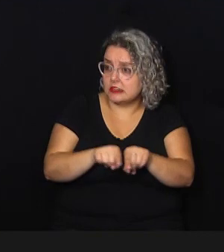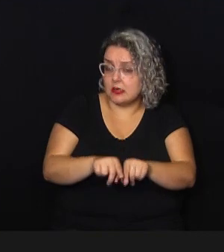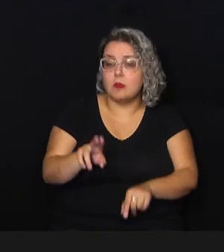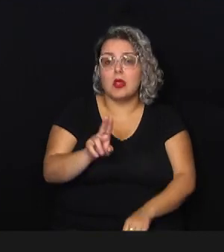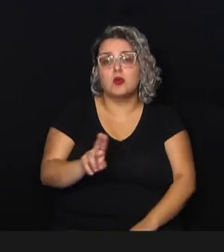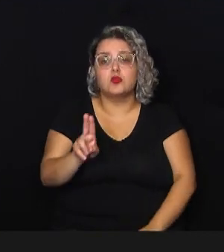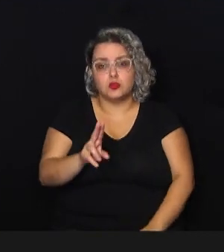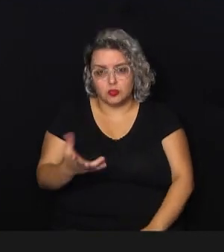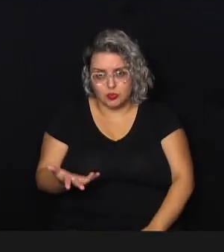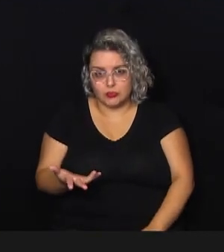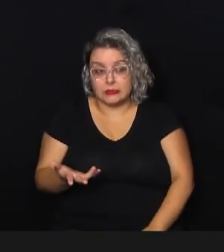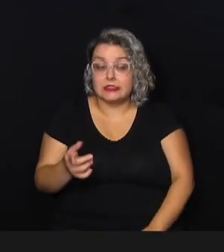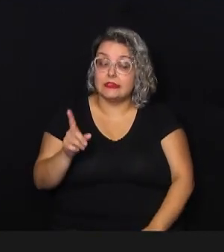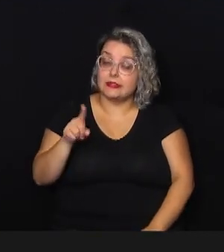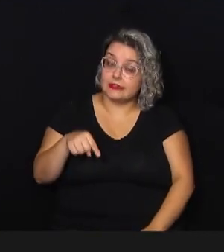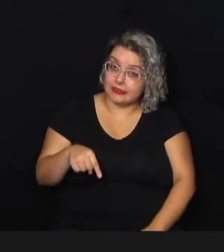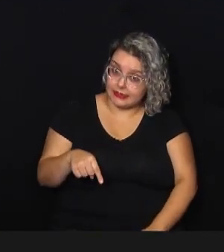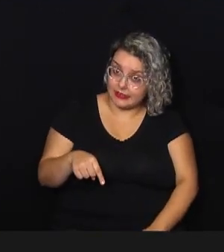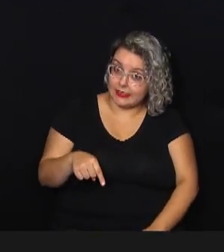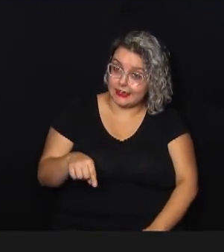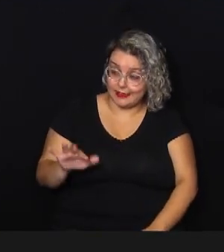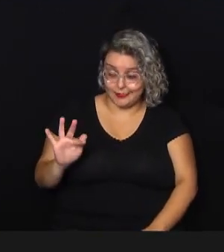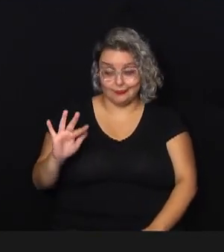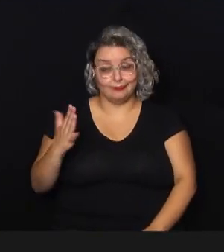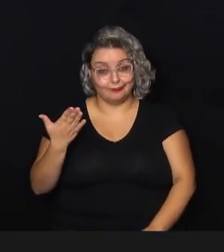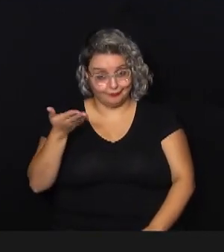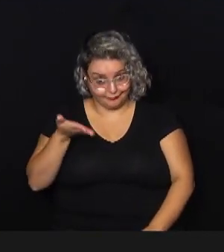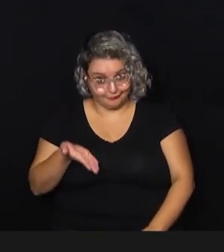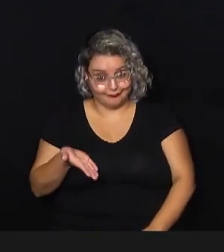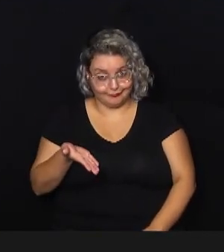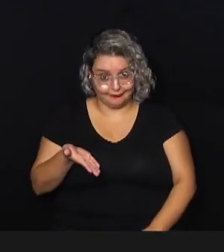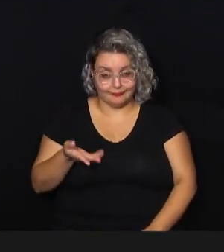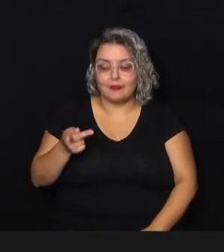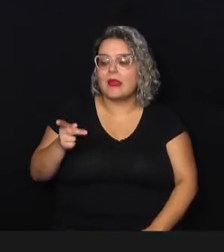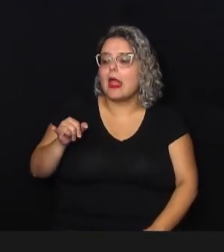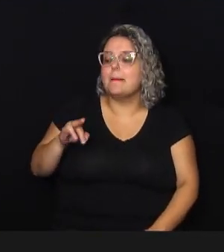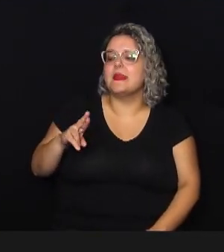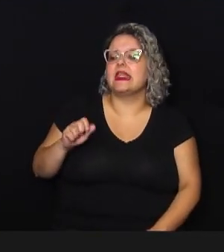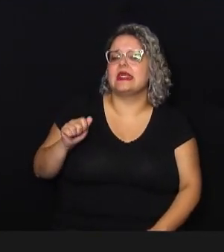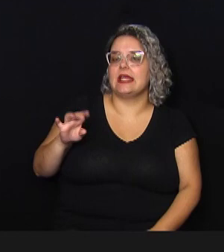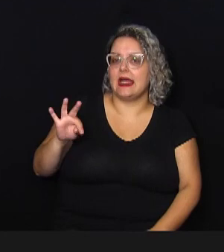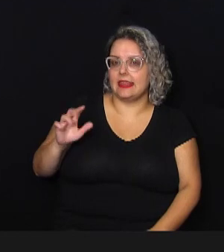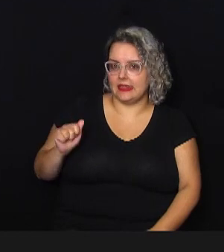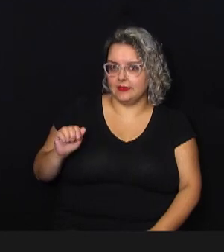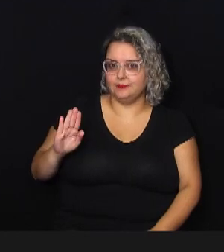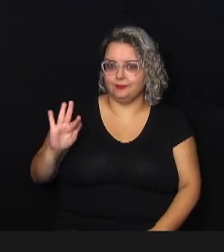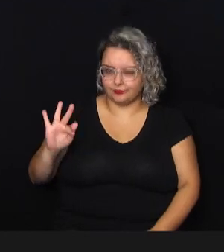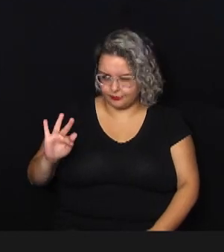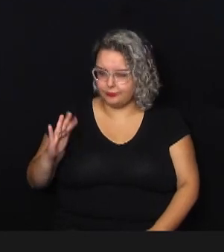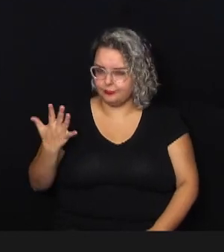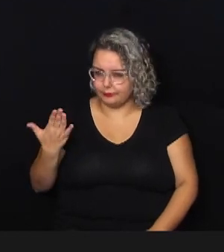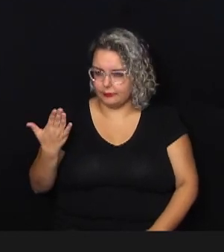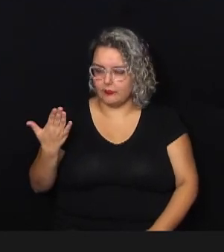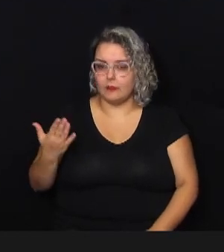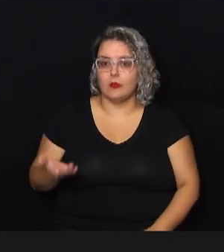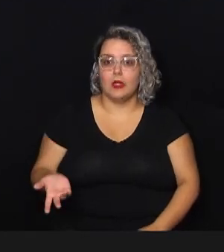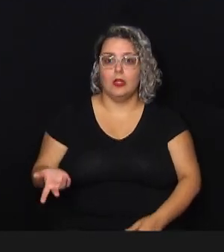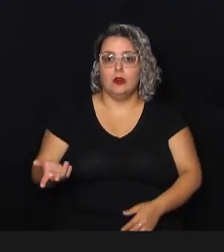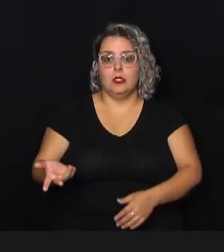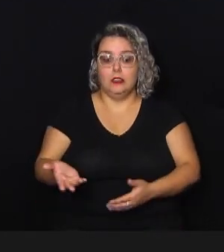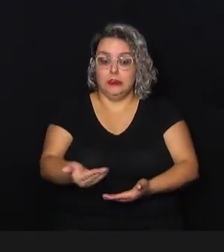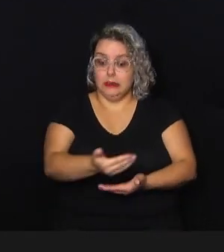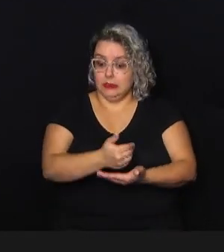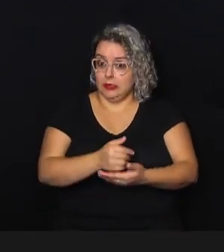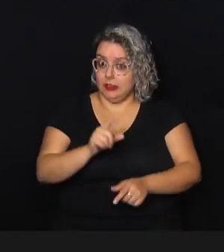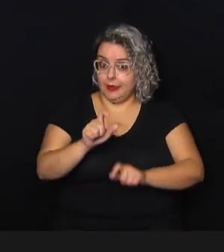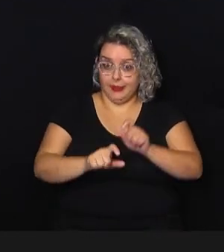utilizam, e aí sim, o pirata, né, eles puxam as informações de servidores não homologados,